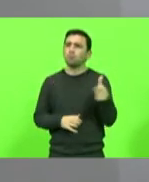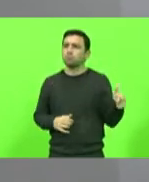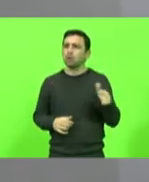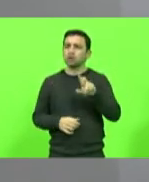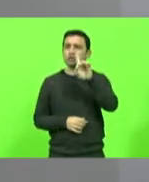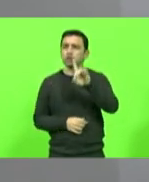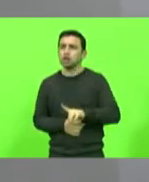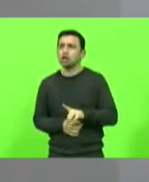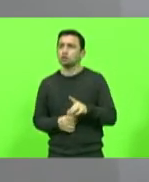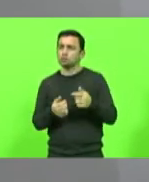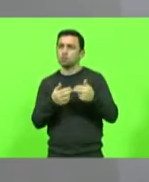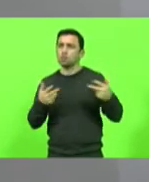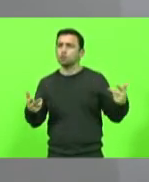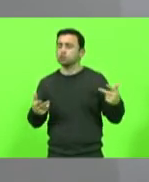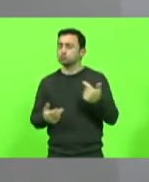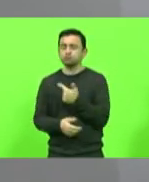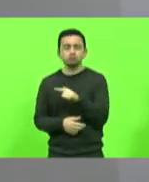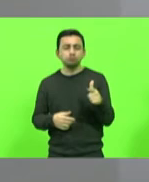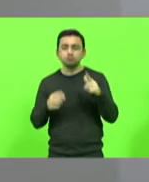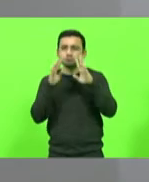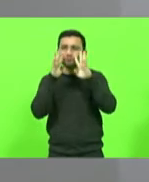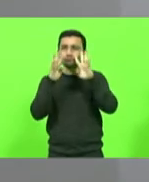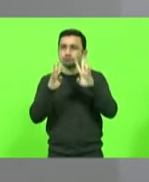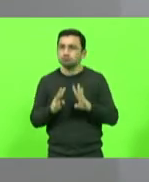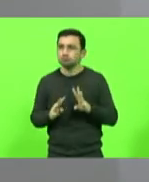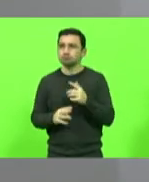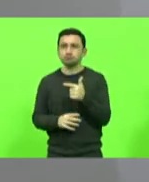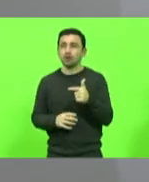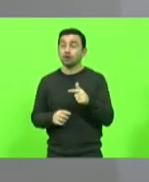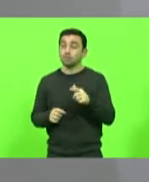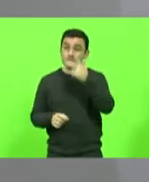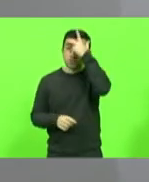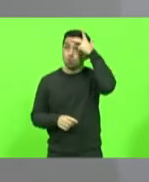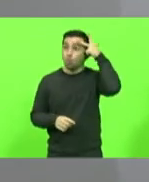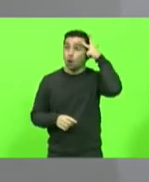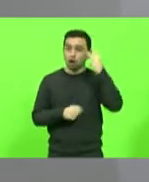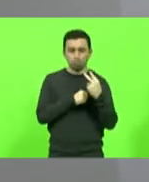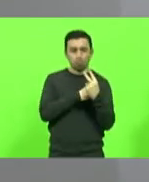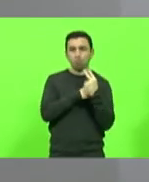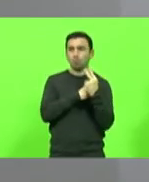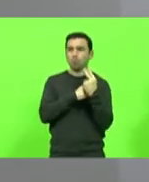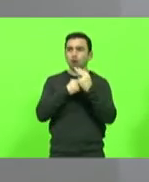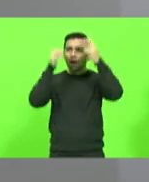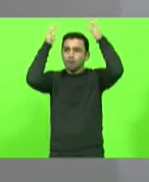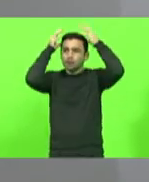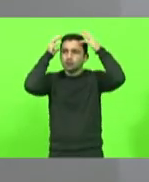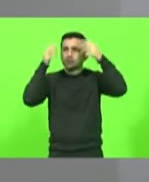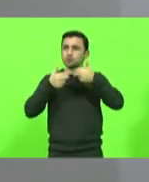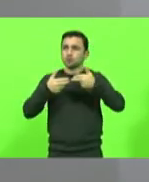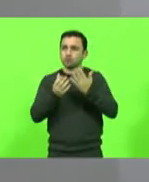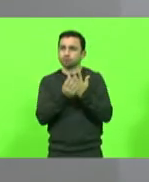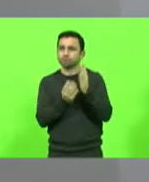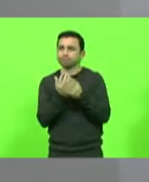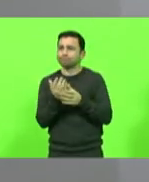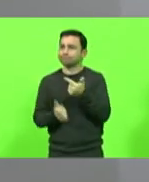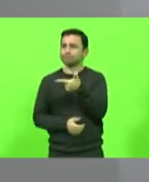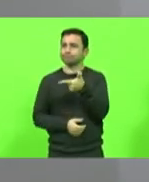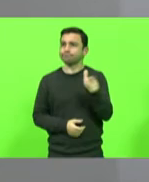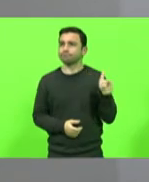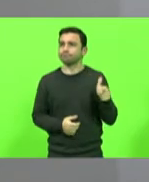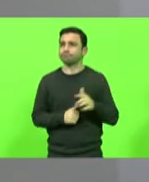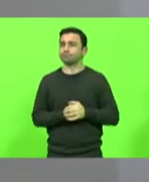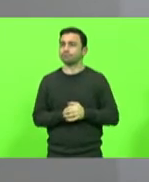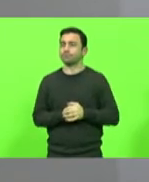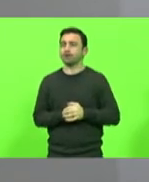à atenção devida. Trabalhadores sem equipamentos de proteção individual adequados, falta de recursos, fome